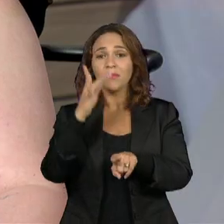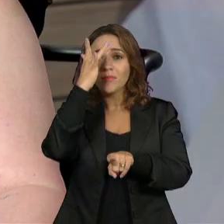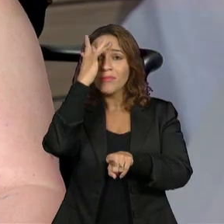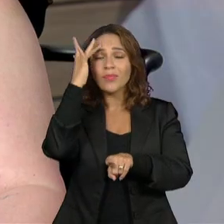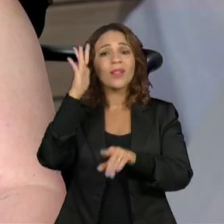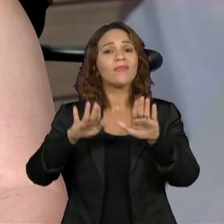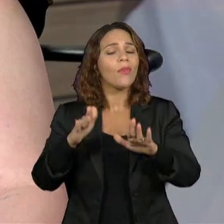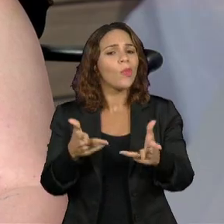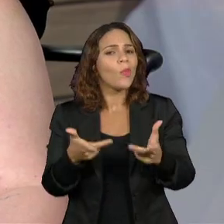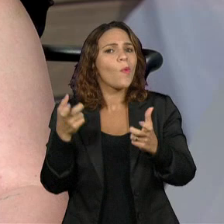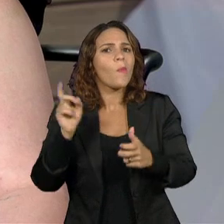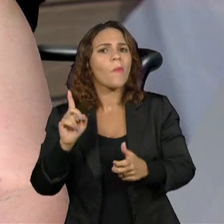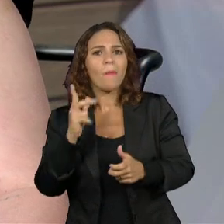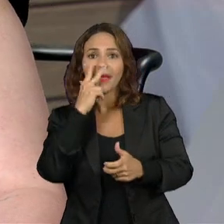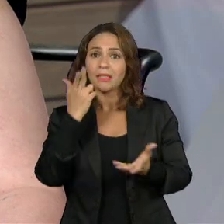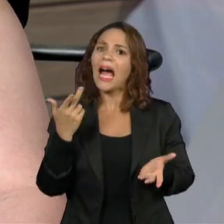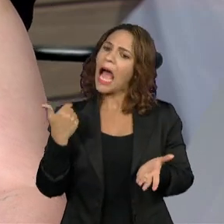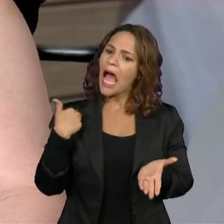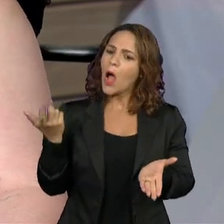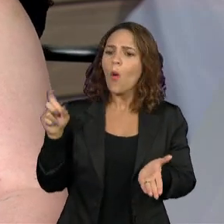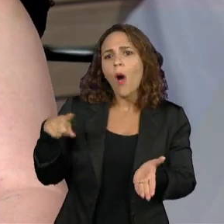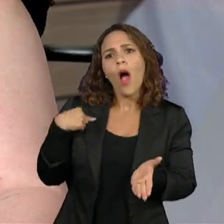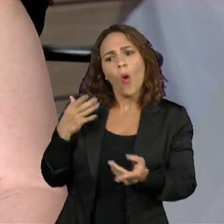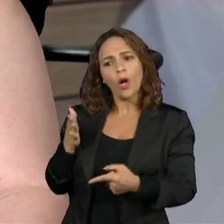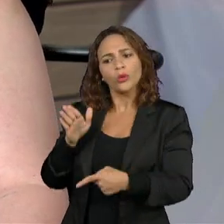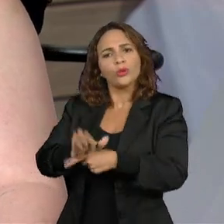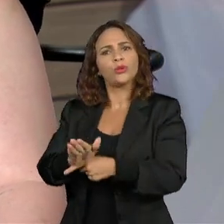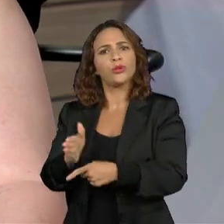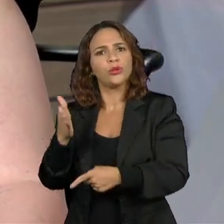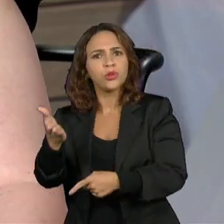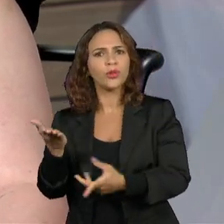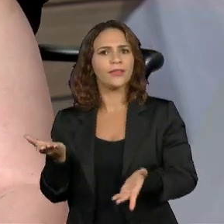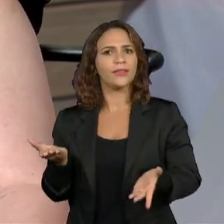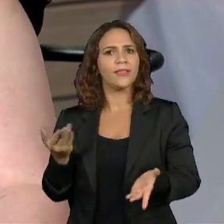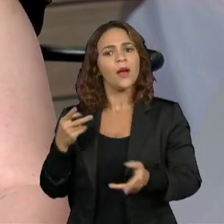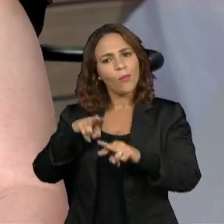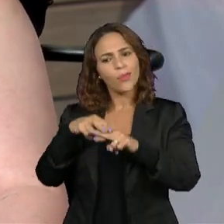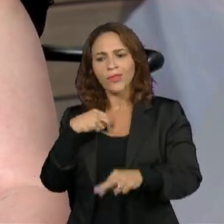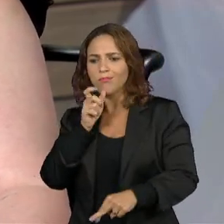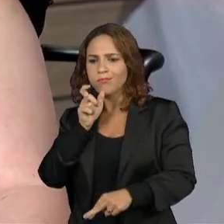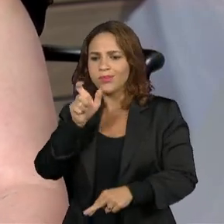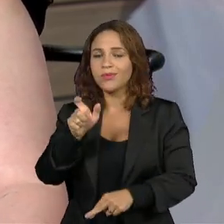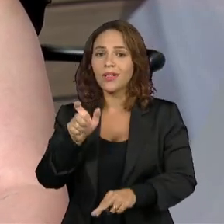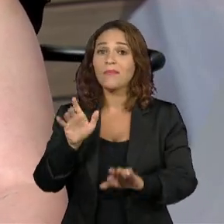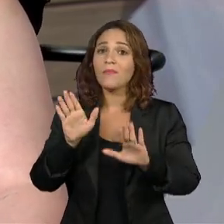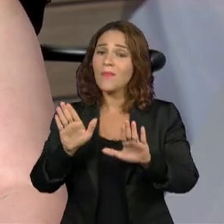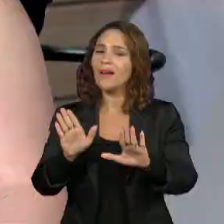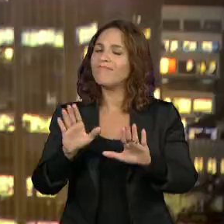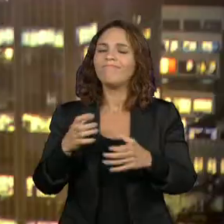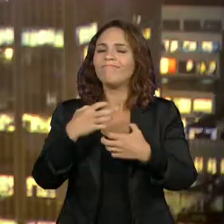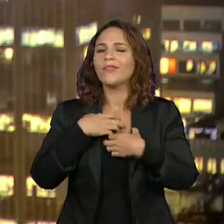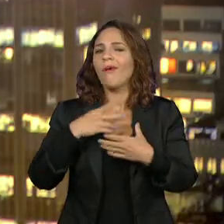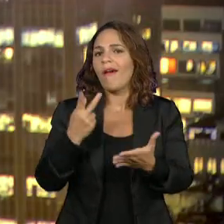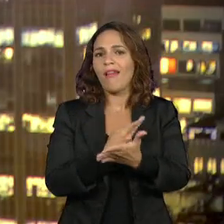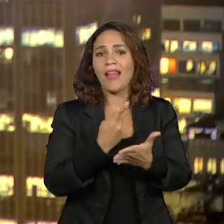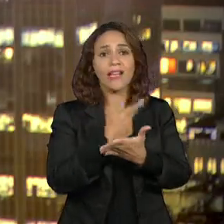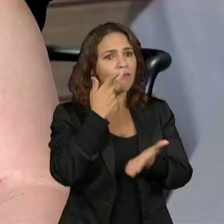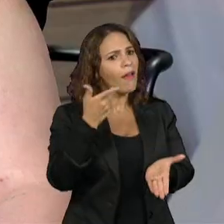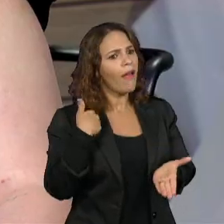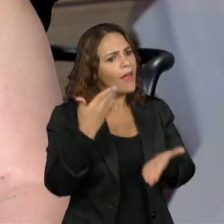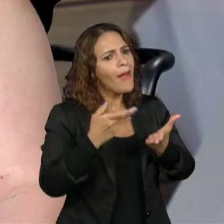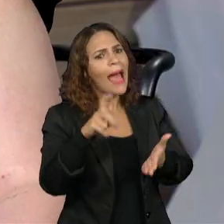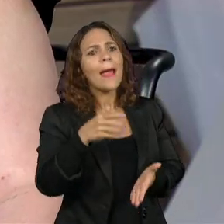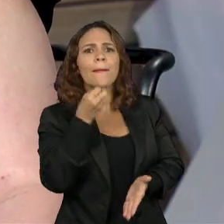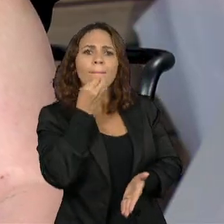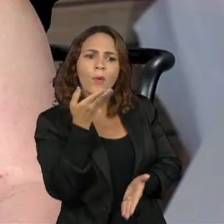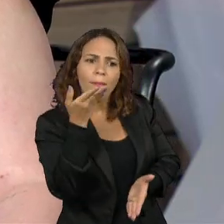com estou velando pela sua saúde, estou cuidando da sua saúde, mas não tem formas corretas, talvez, de abordar. Estou dizendo isso para o seu bem, é isso?